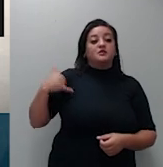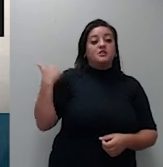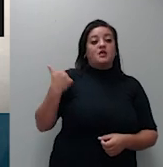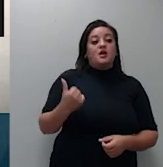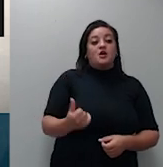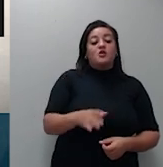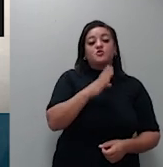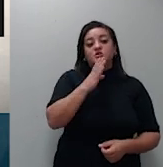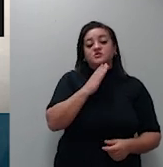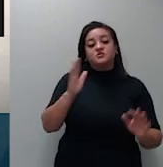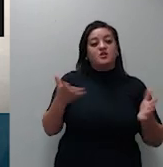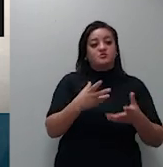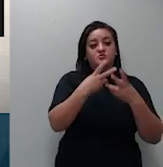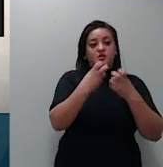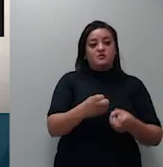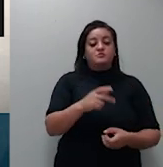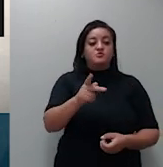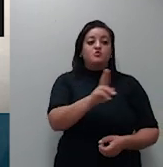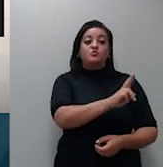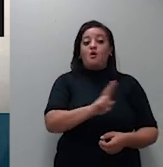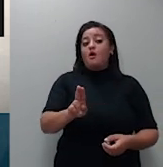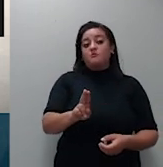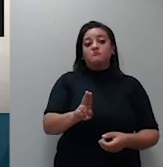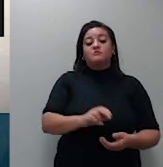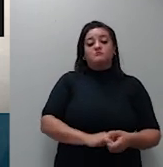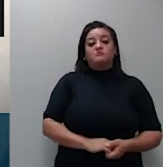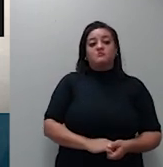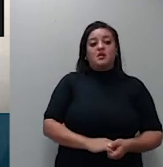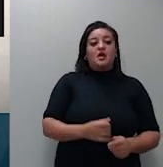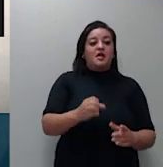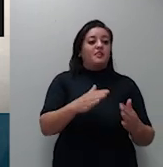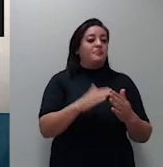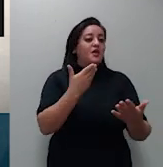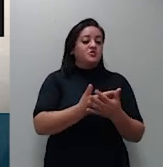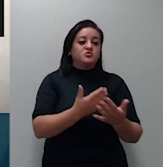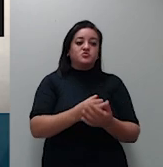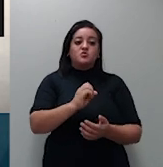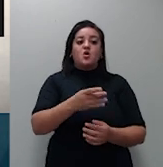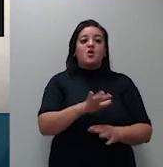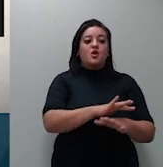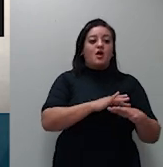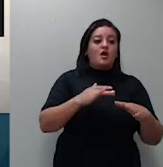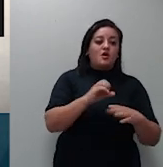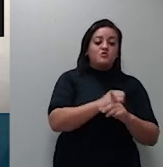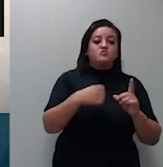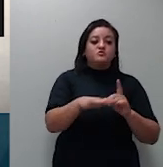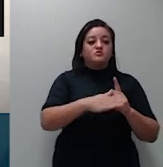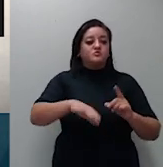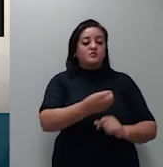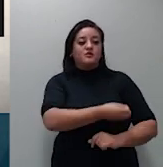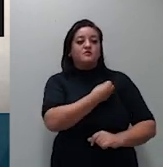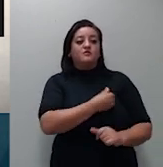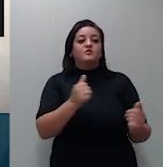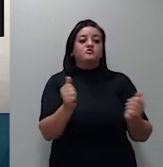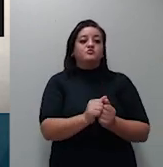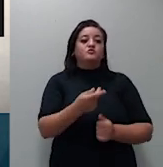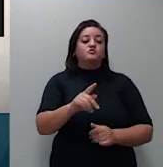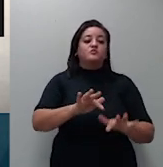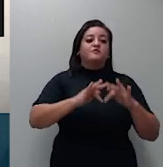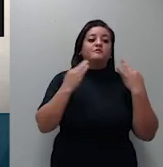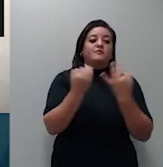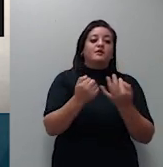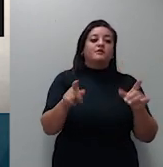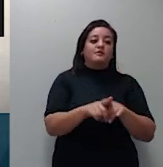reconhecida por seu nome seja no meio escolar ou no círculo social em que Billy juntamente com c a